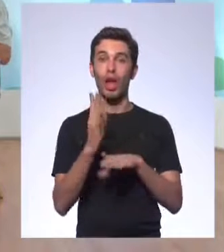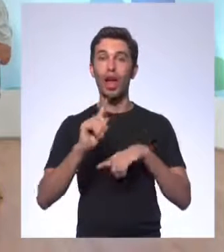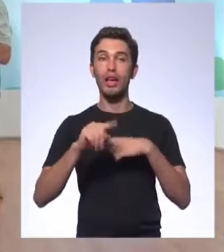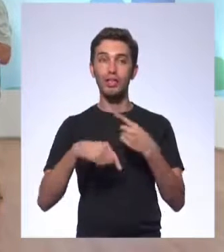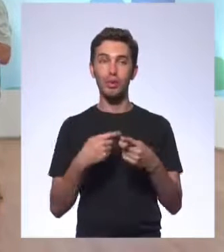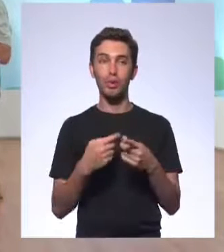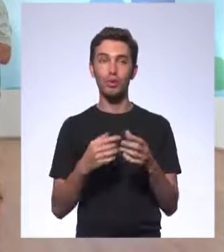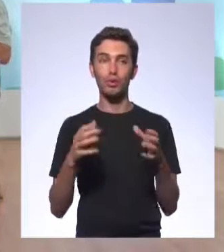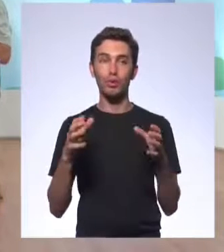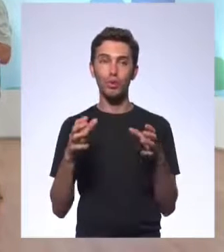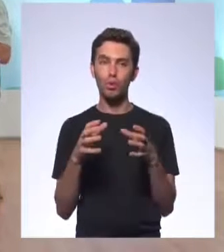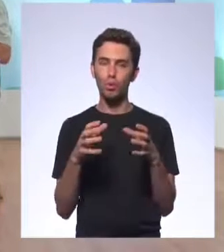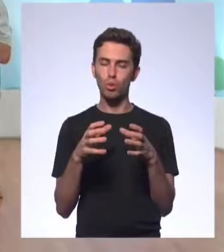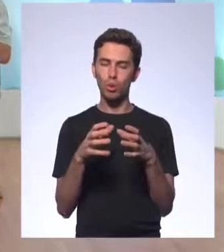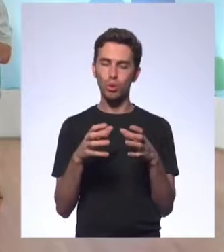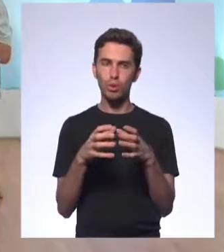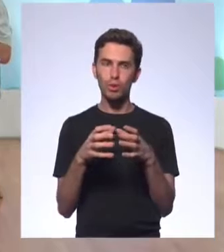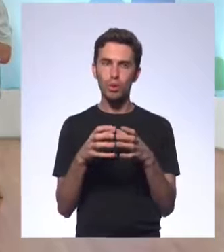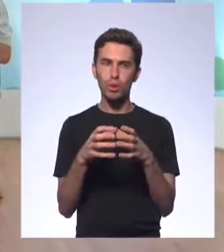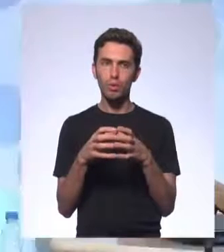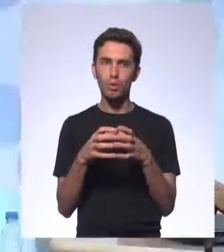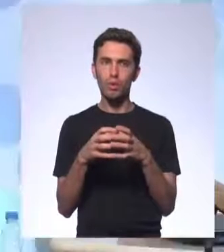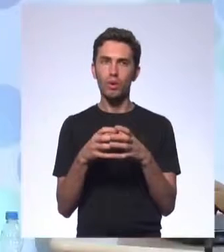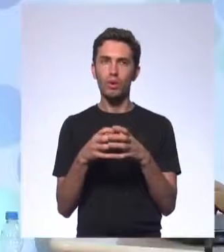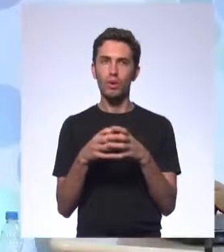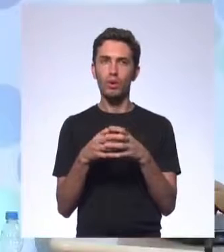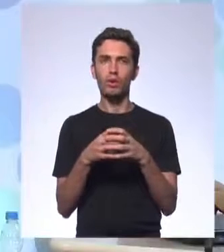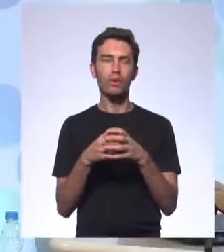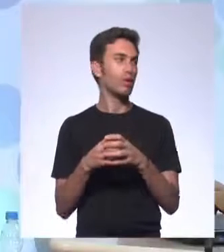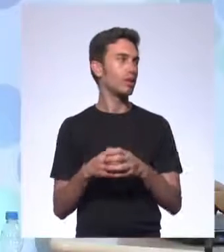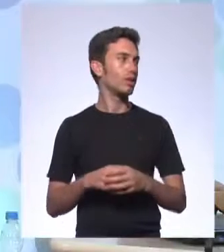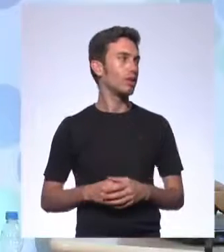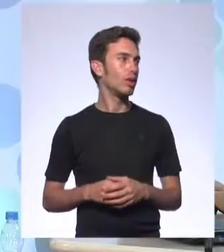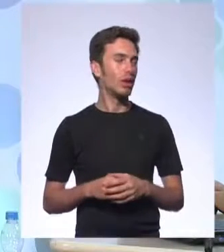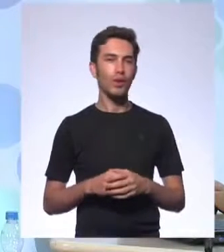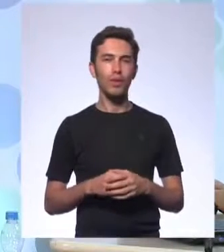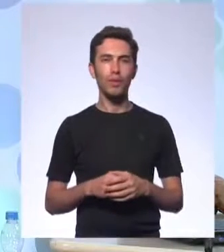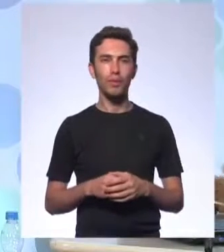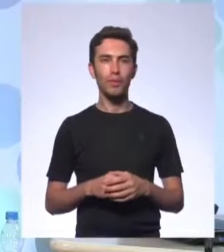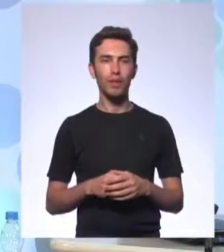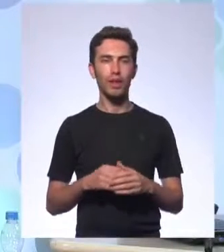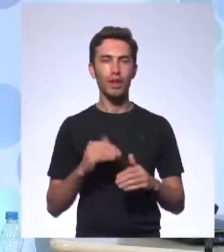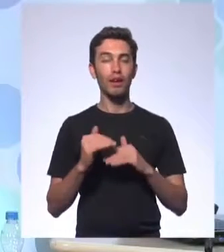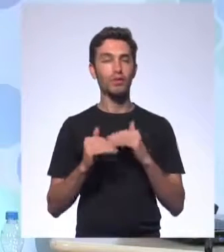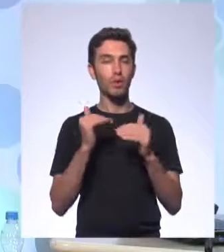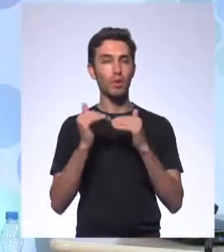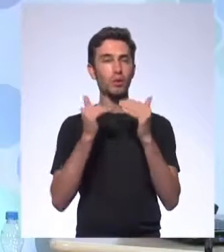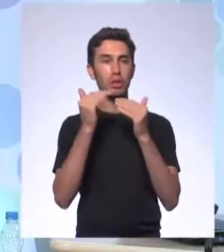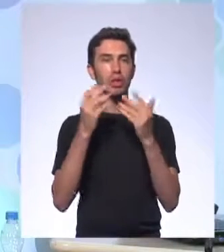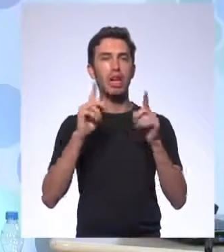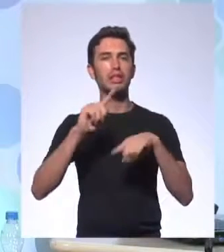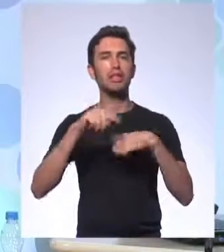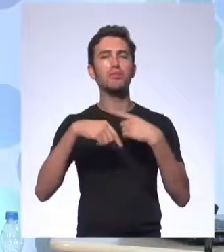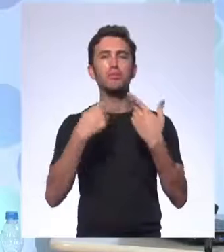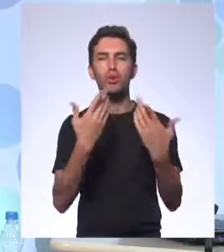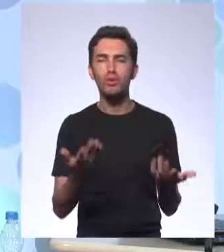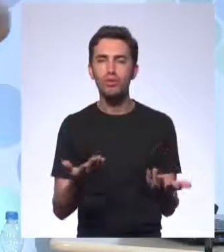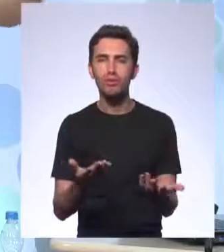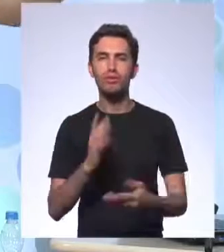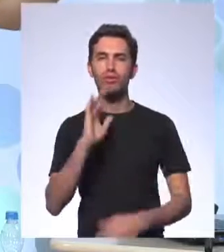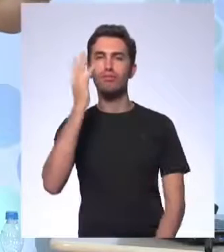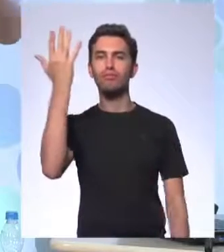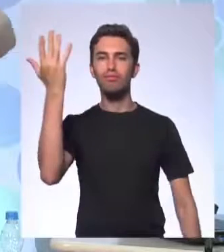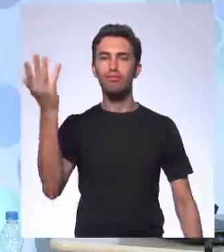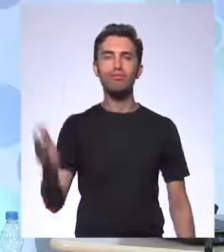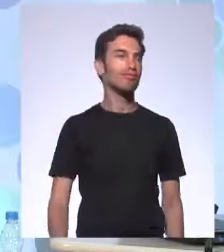se formaram, evoluindo, evoluindo, evoluindo, evoluindo, evoluindo. E depois, o que vai acontecer? Quer dizer,